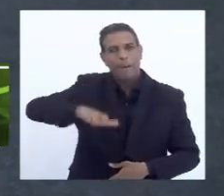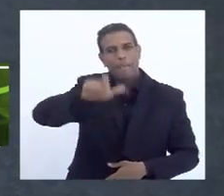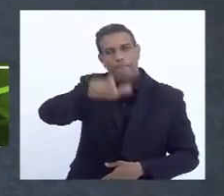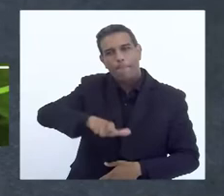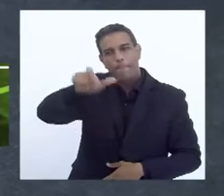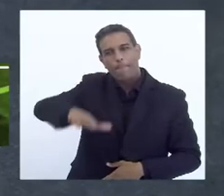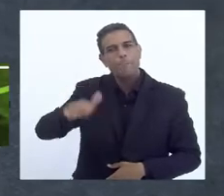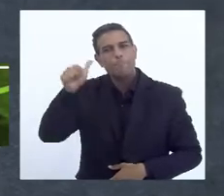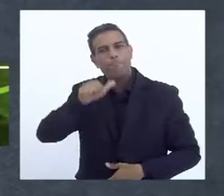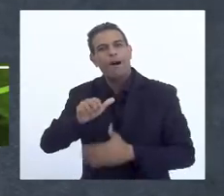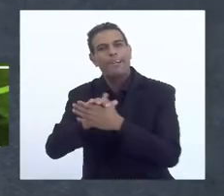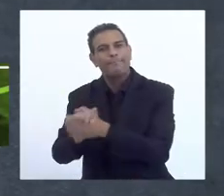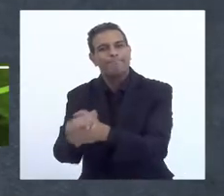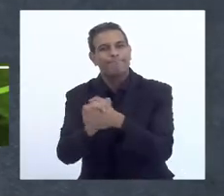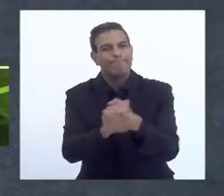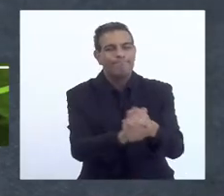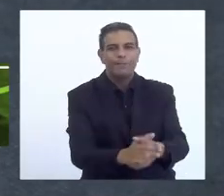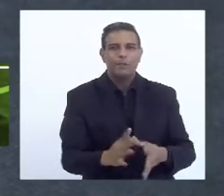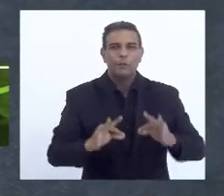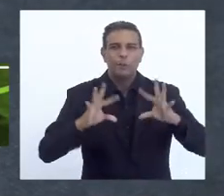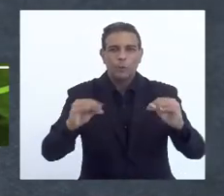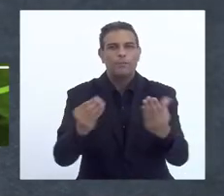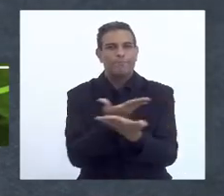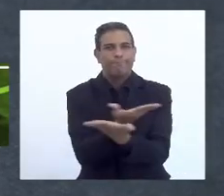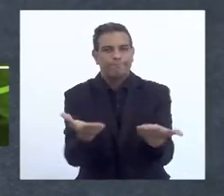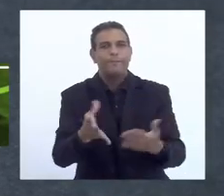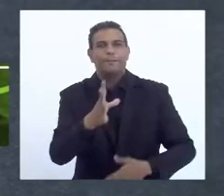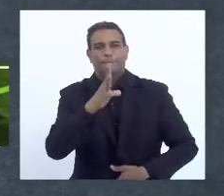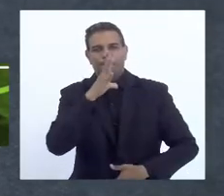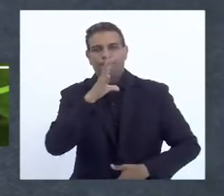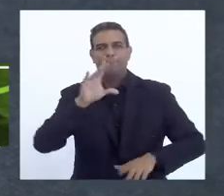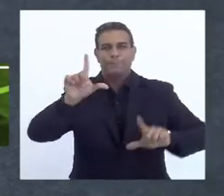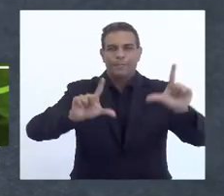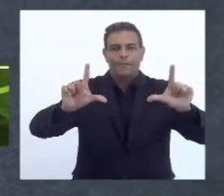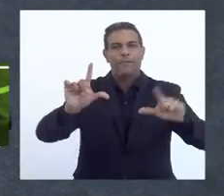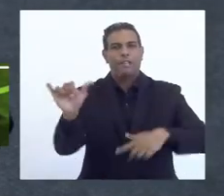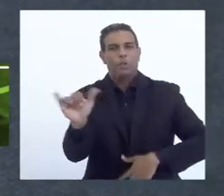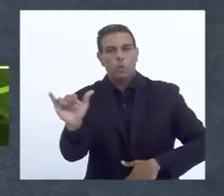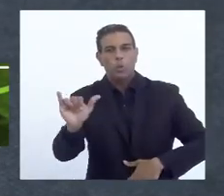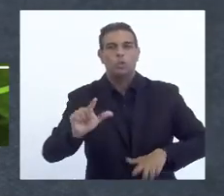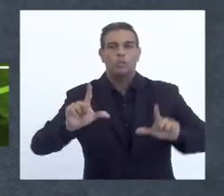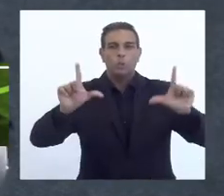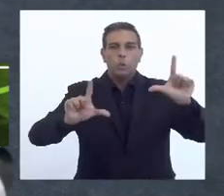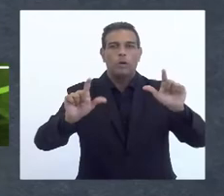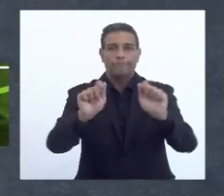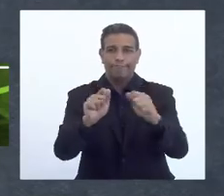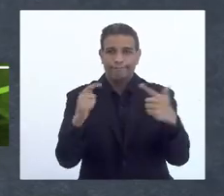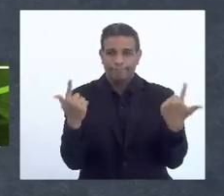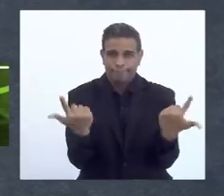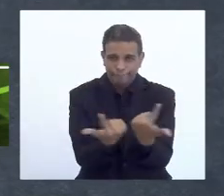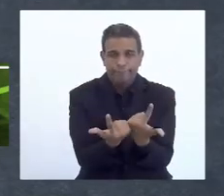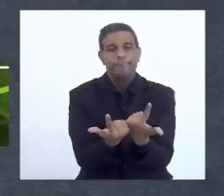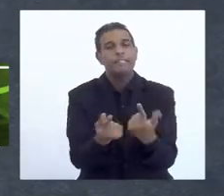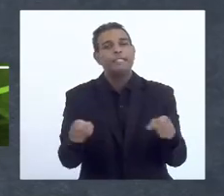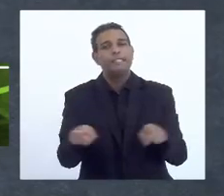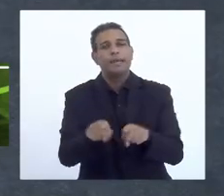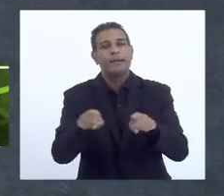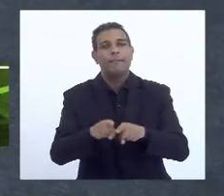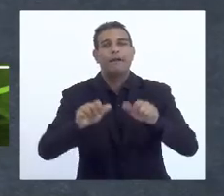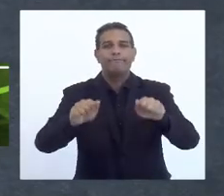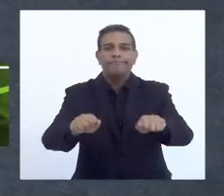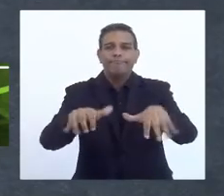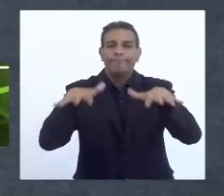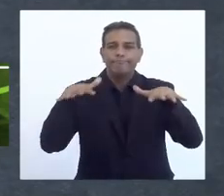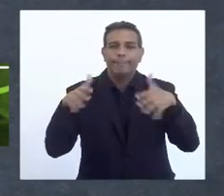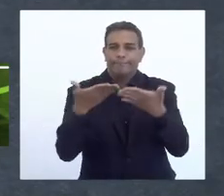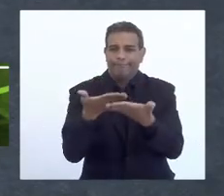Quero cumprimentar também todos aqueles que estão nos ouvindo, nos acompanhando de forma remota, e todo o plenário,